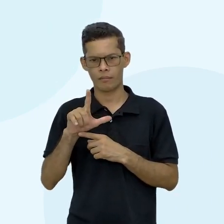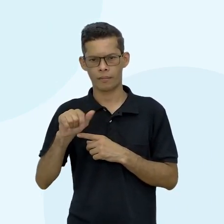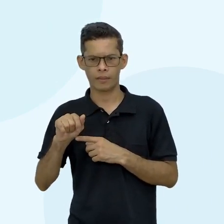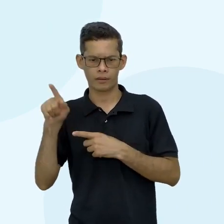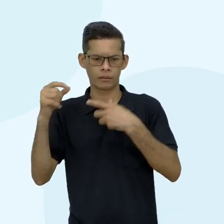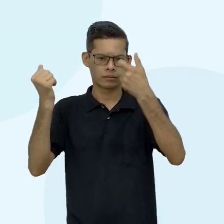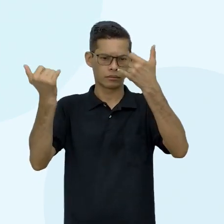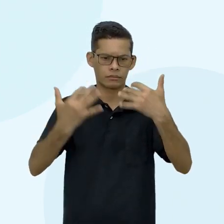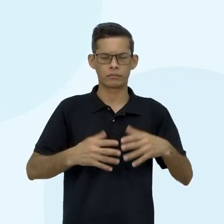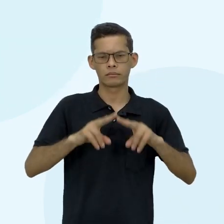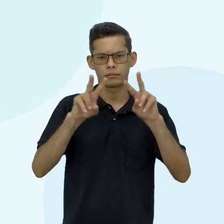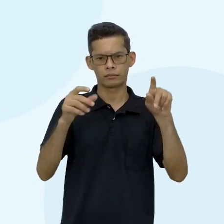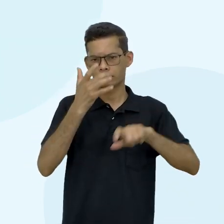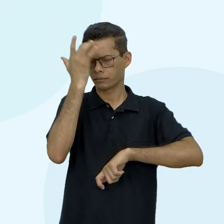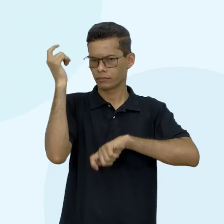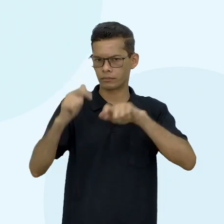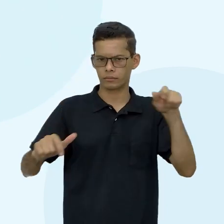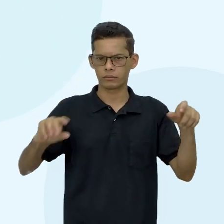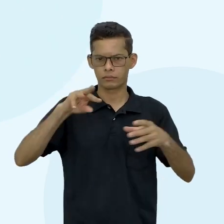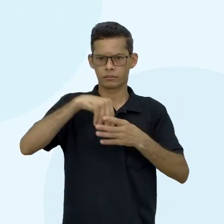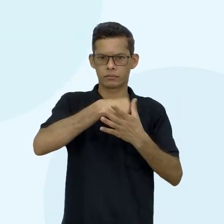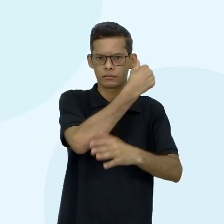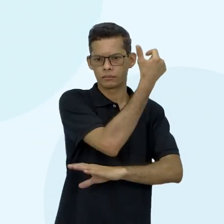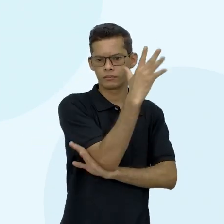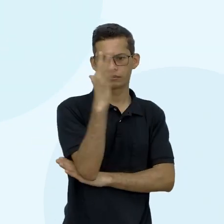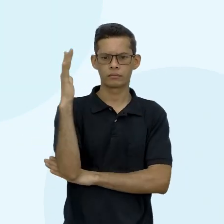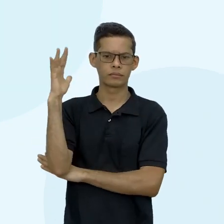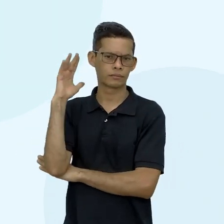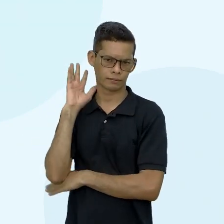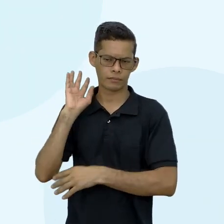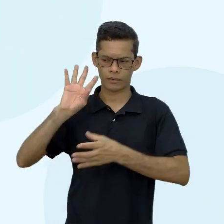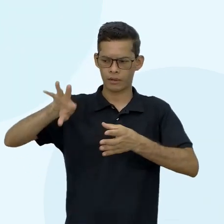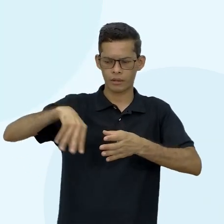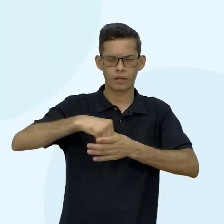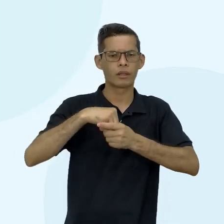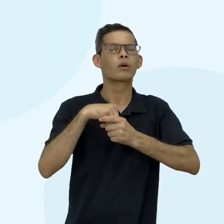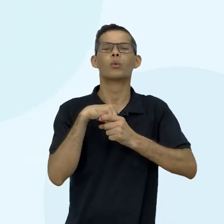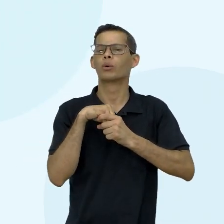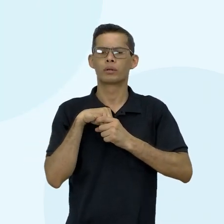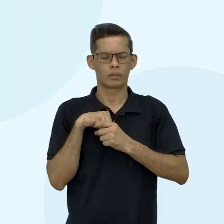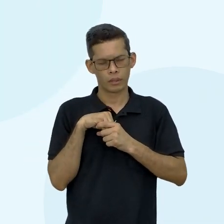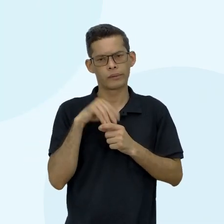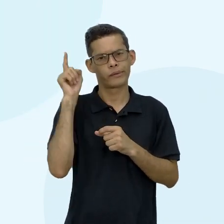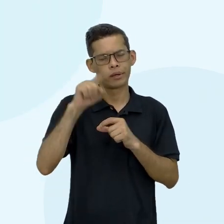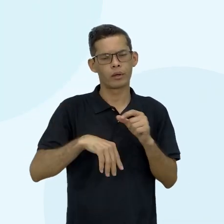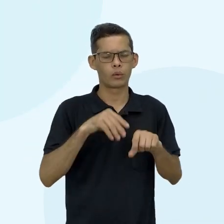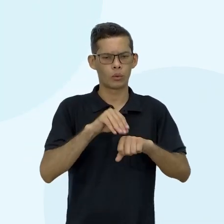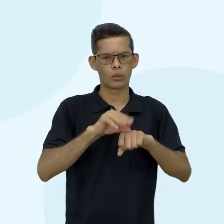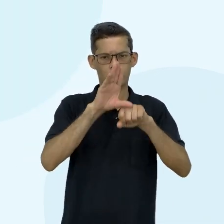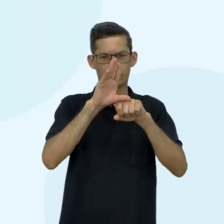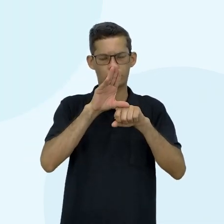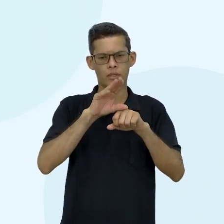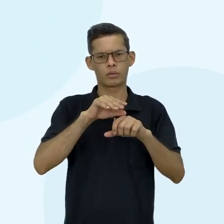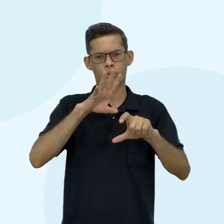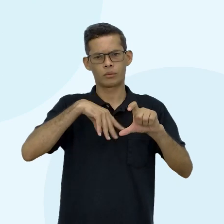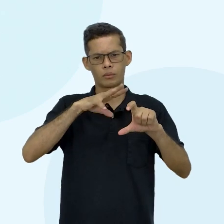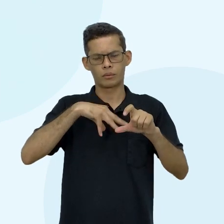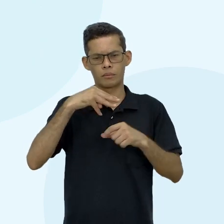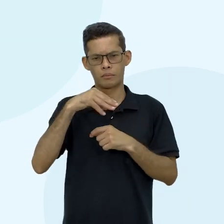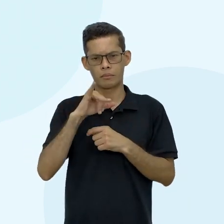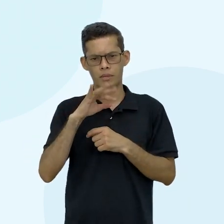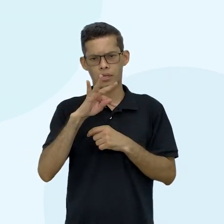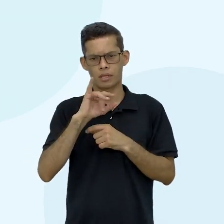floresta, né, que tem conhecimento, ele estava muito colocado aqui no tal do conhecimento mítico, aonde